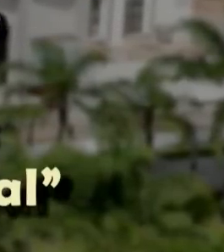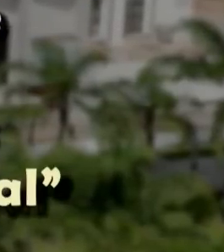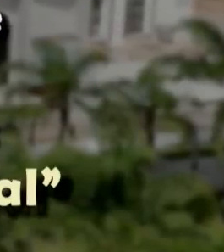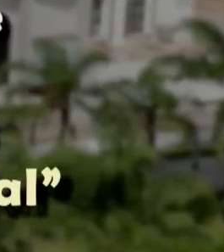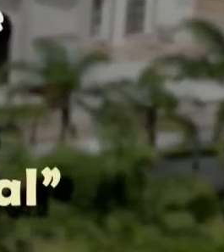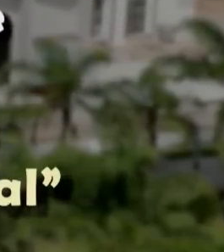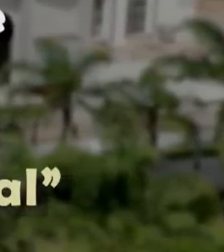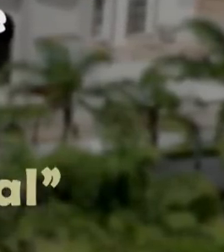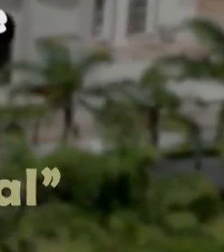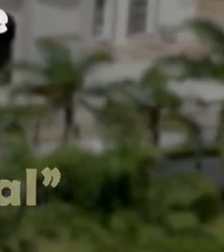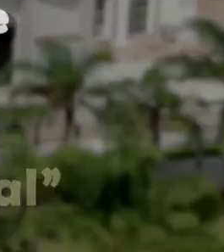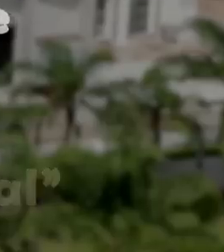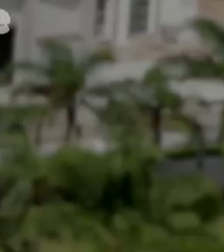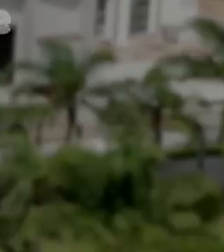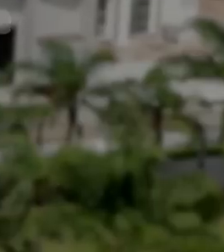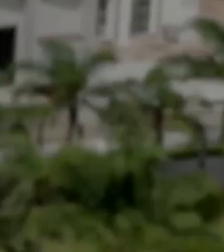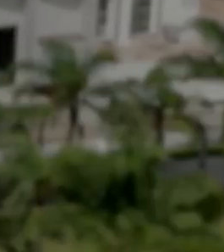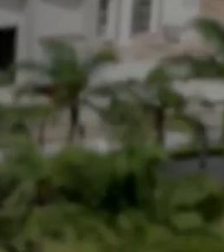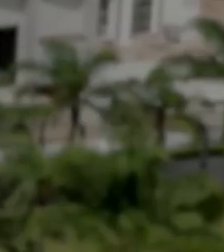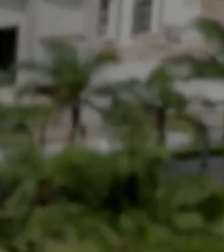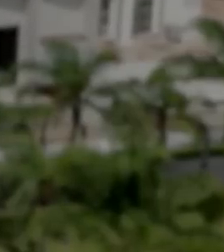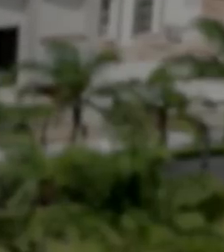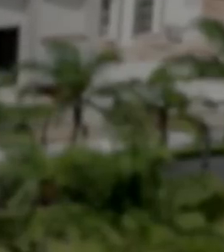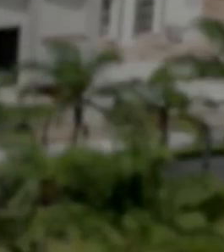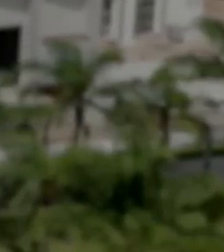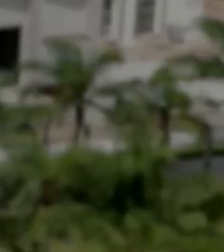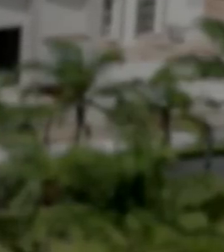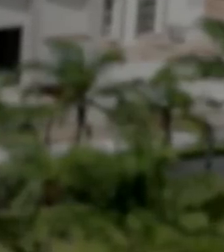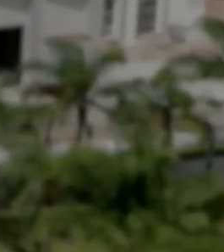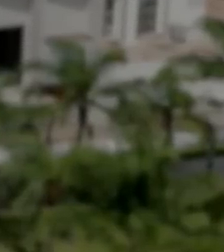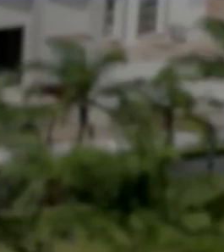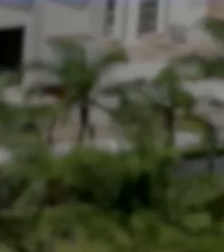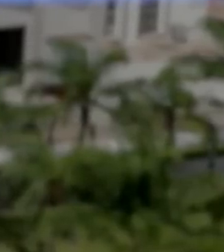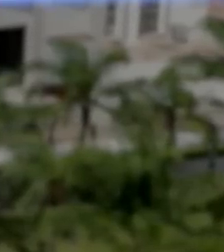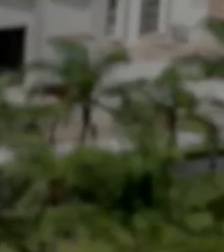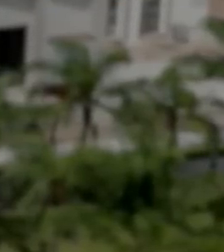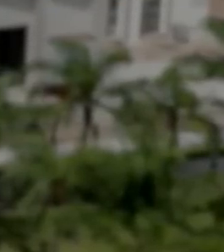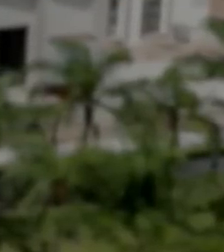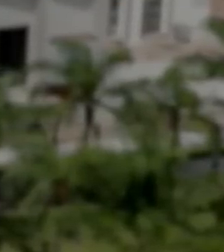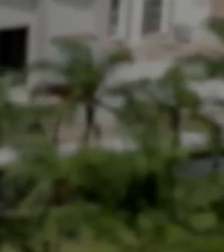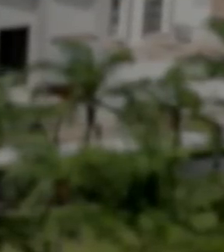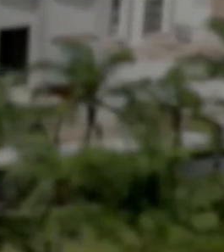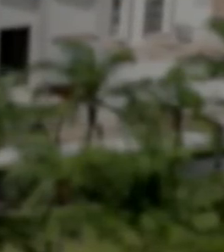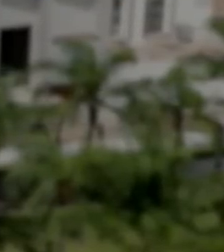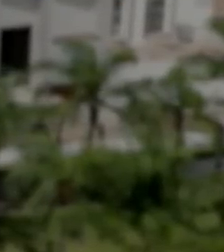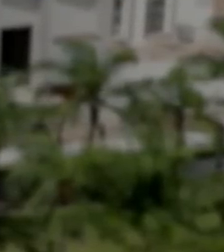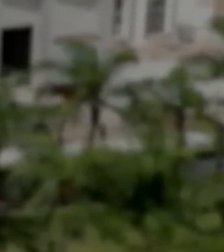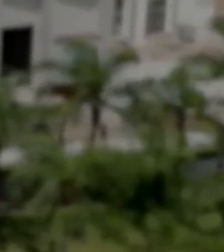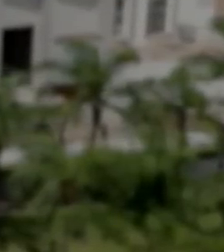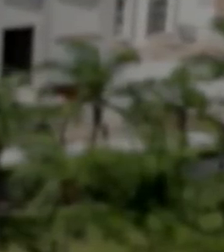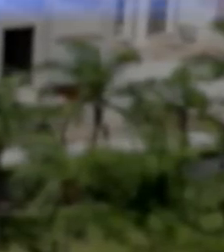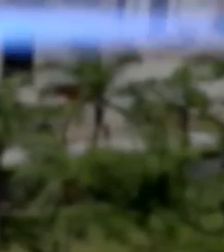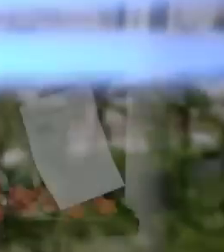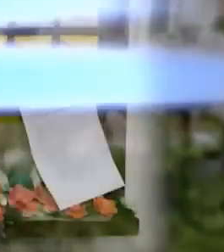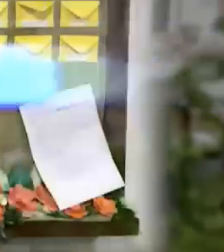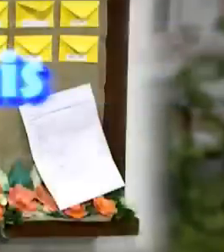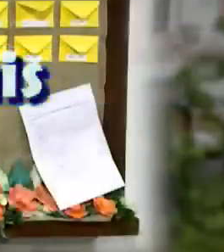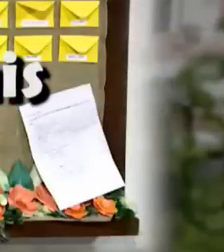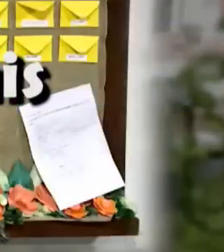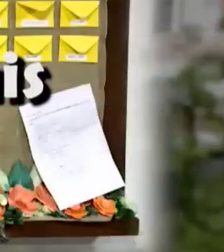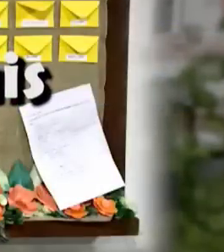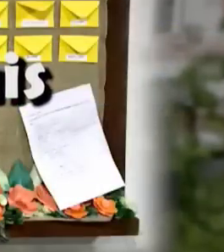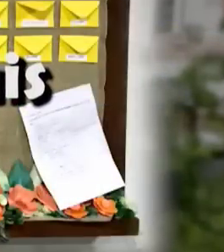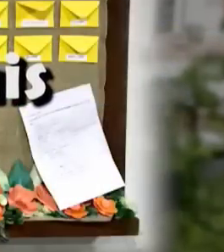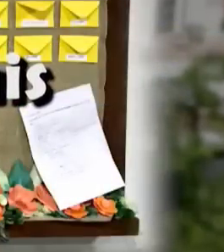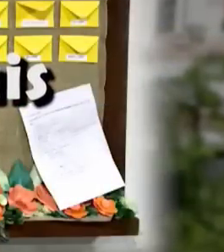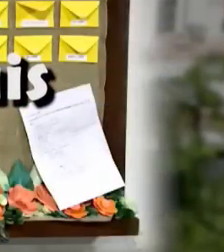Batista do Lago Norte. Participe! O mesmo ministério comunica que as mães de oração podem deixar os seus contatos nos